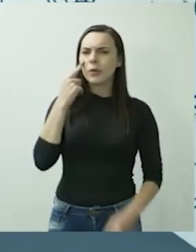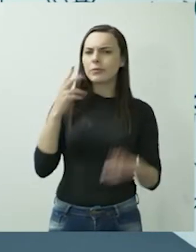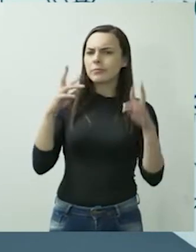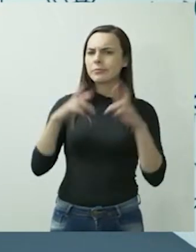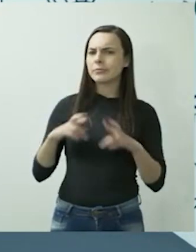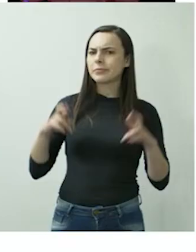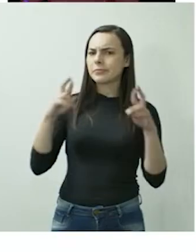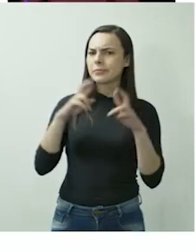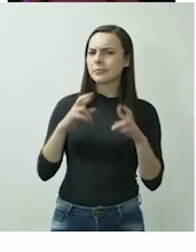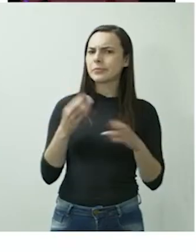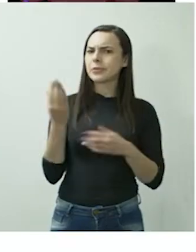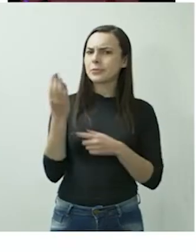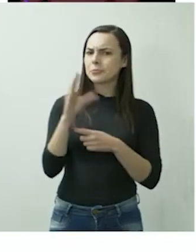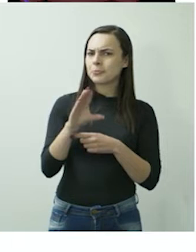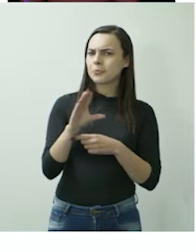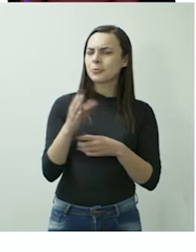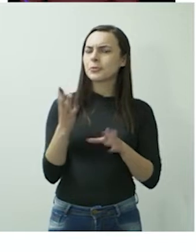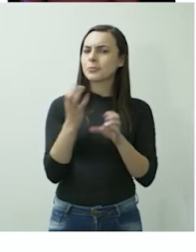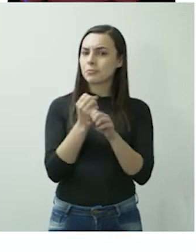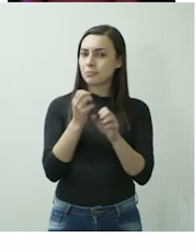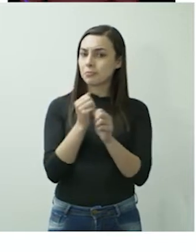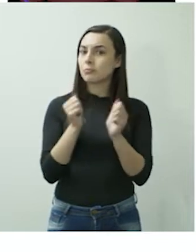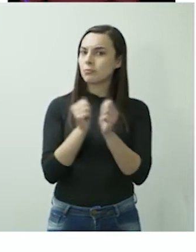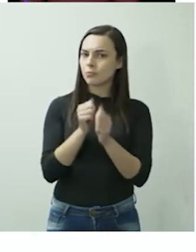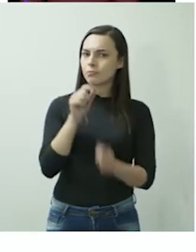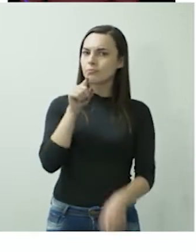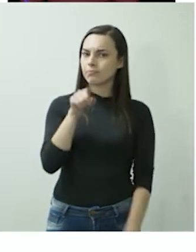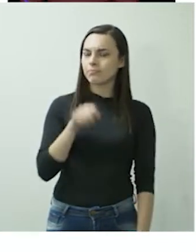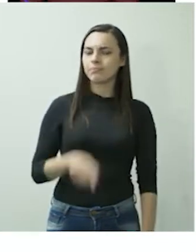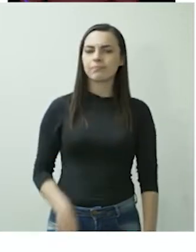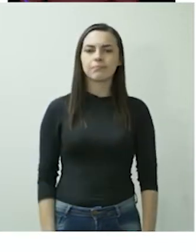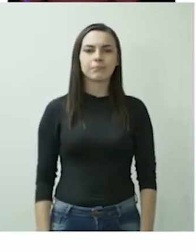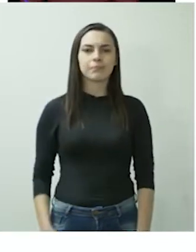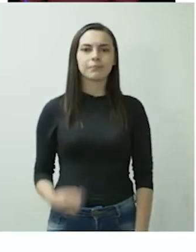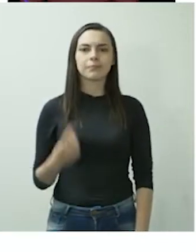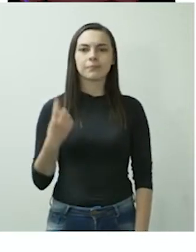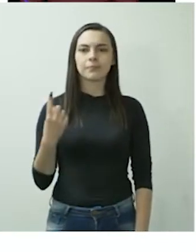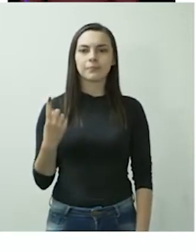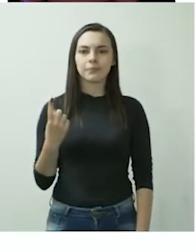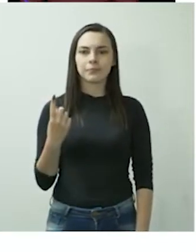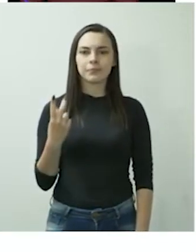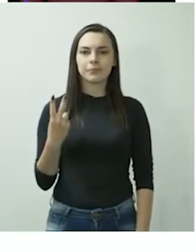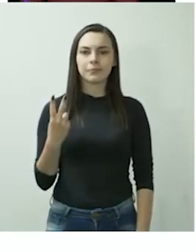Observem na tela que a professora Márcia vai contar junto com vocês.